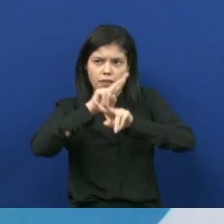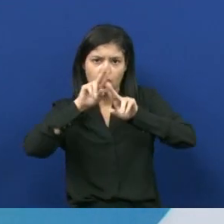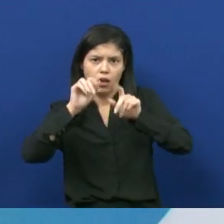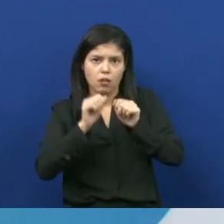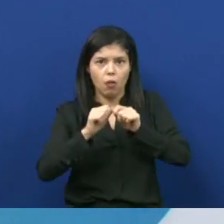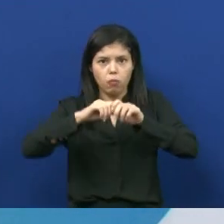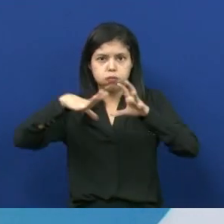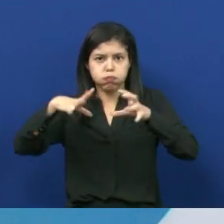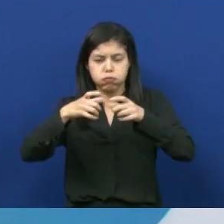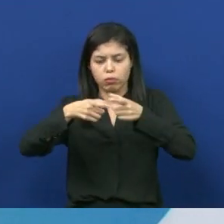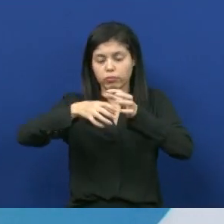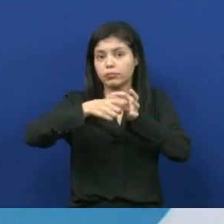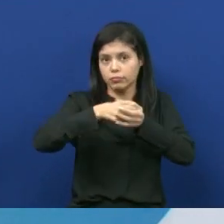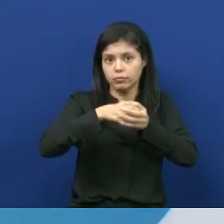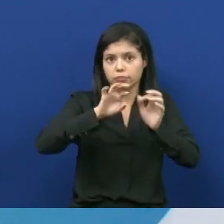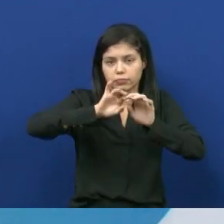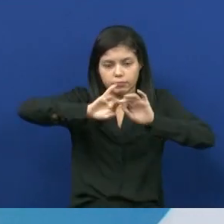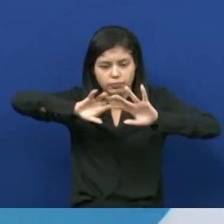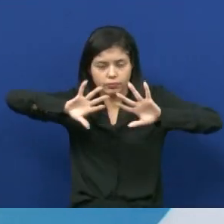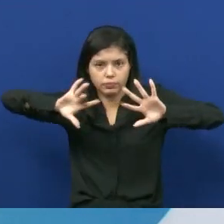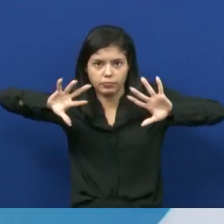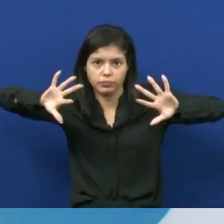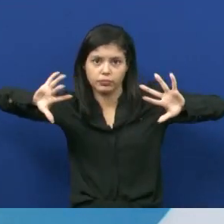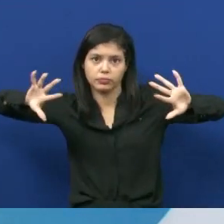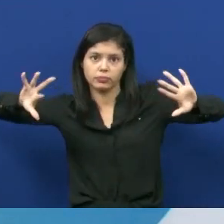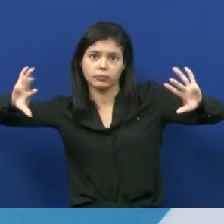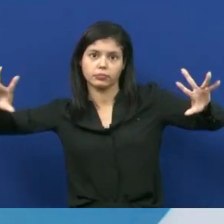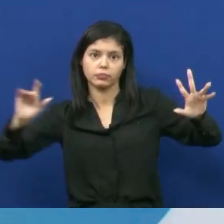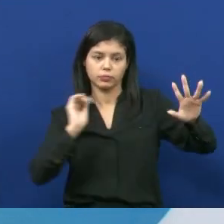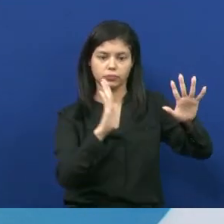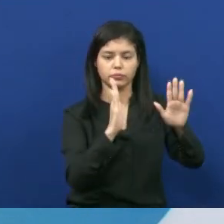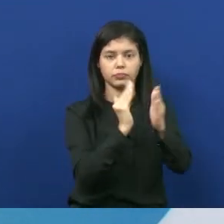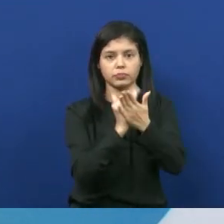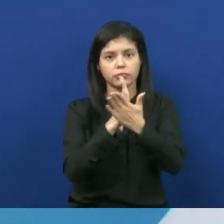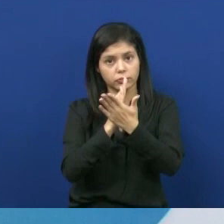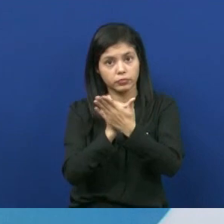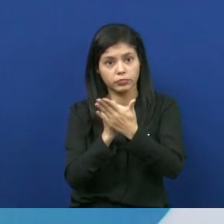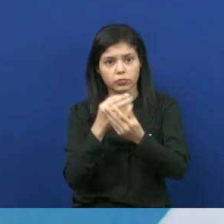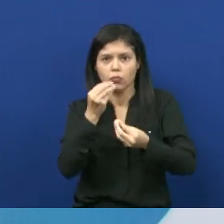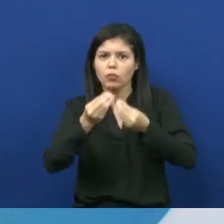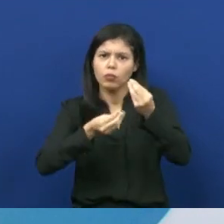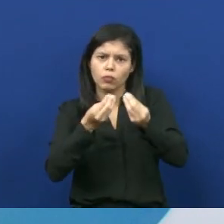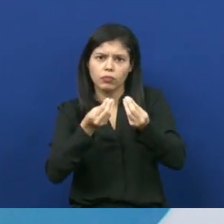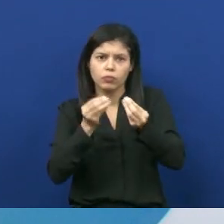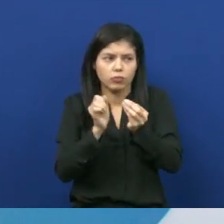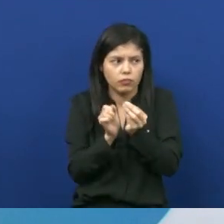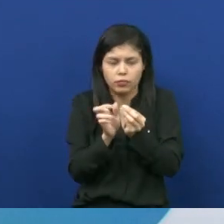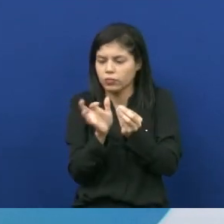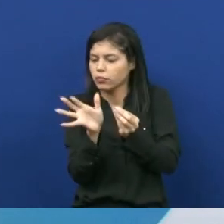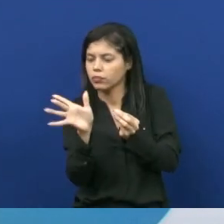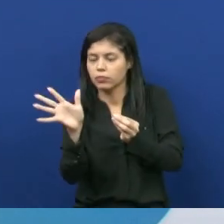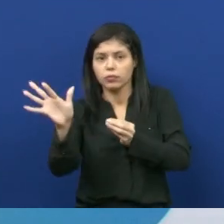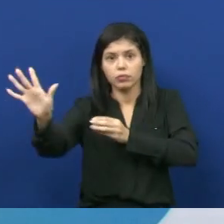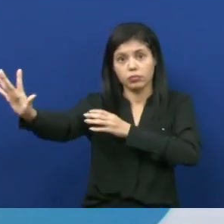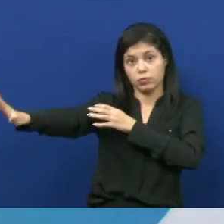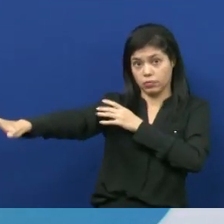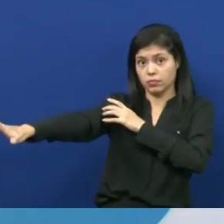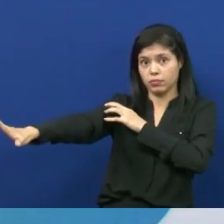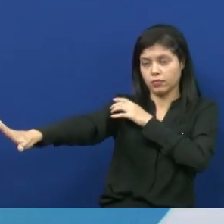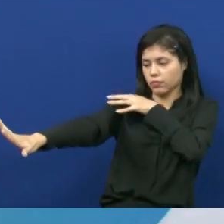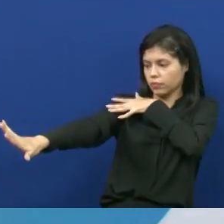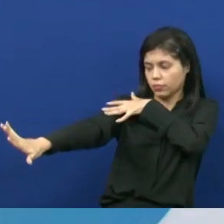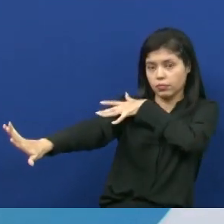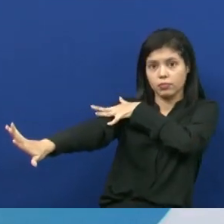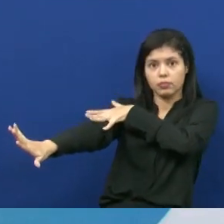mais grosso e elas vão se afunilando e se dividindo, como se fossem os meus dedos. Imagina que meu braço é